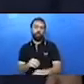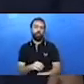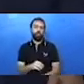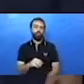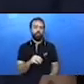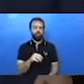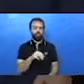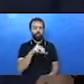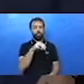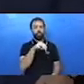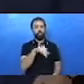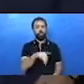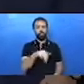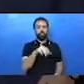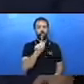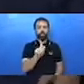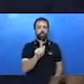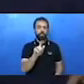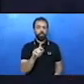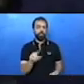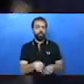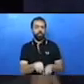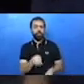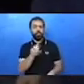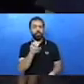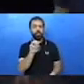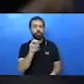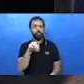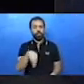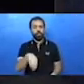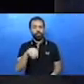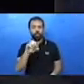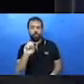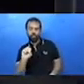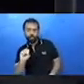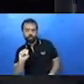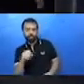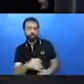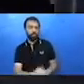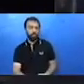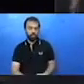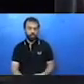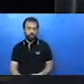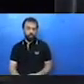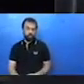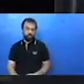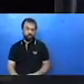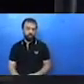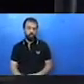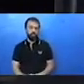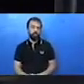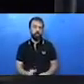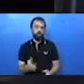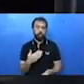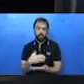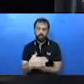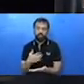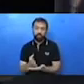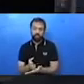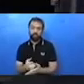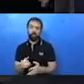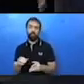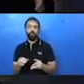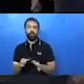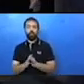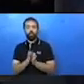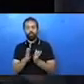do Sul. Então, é para escrever todos os seus vizinhos. Lembra-se que divisas são as linhas que separam um estado do outro no